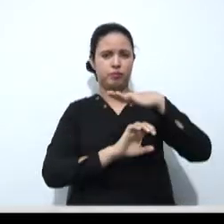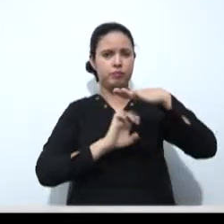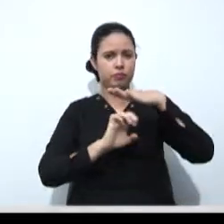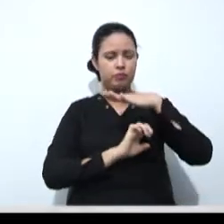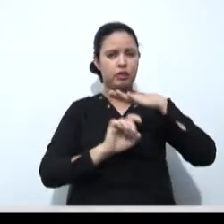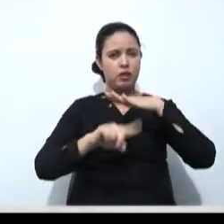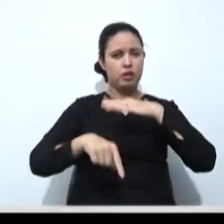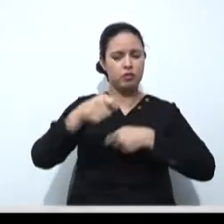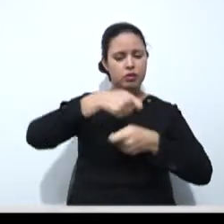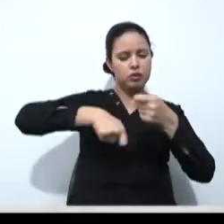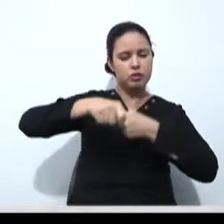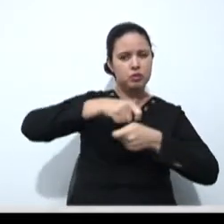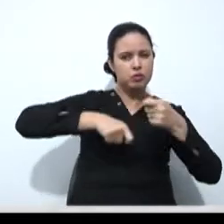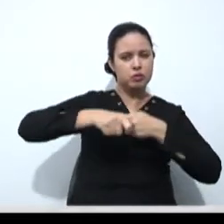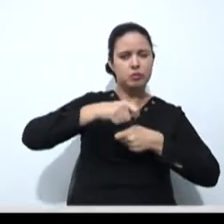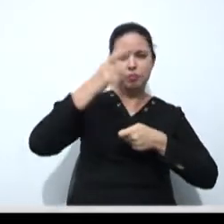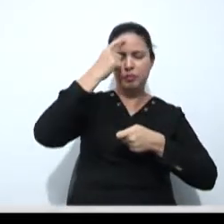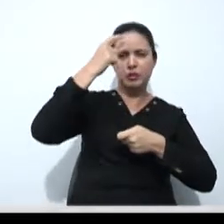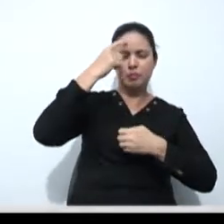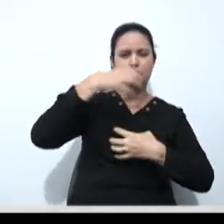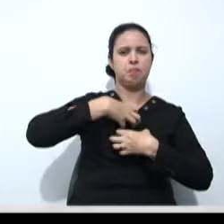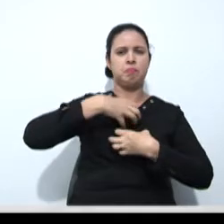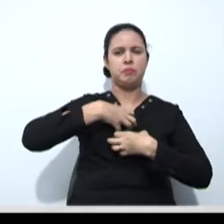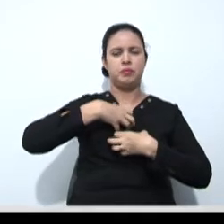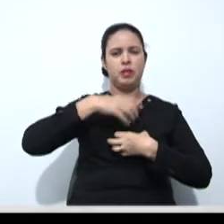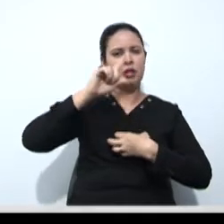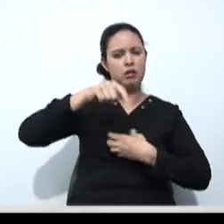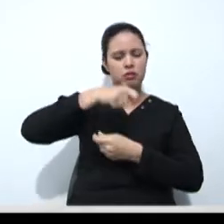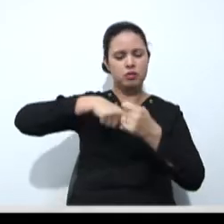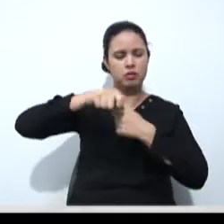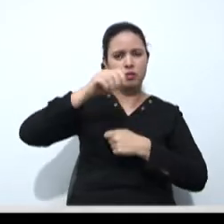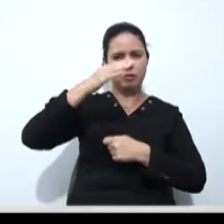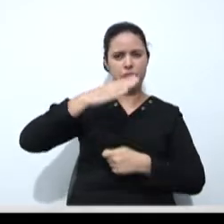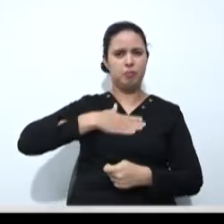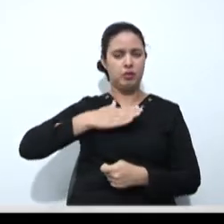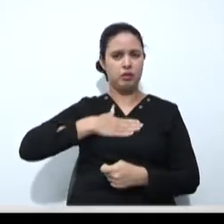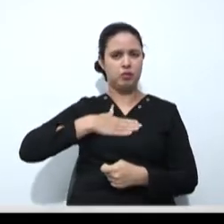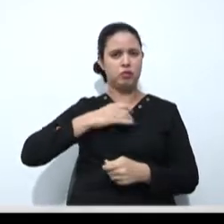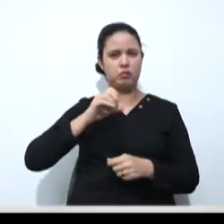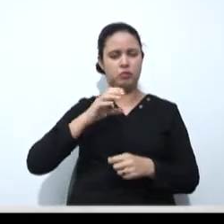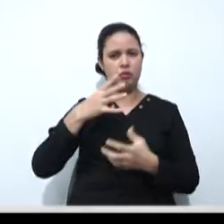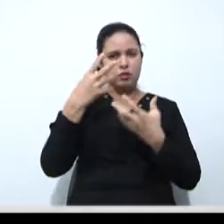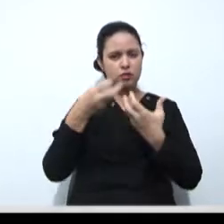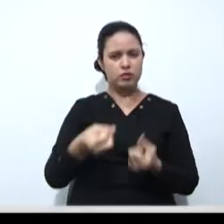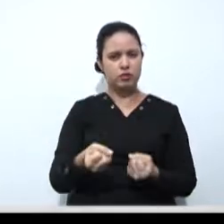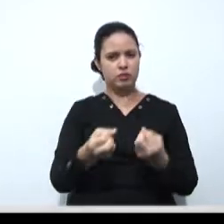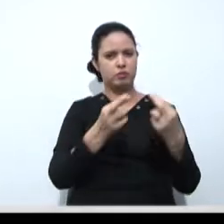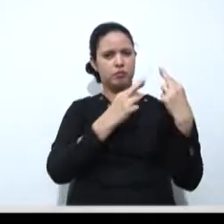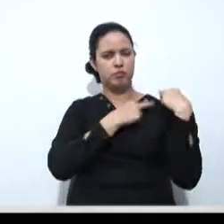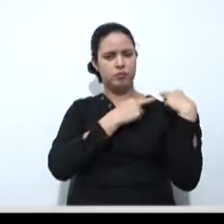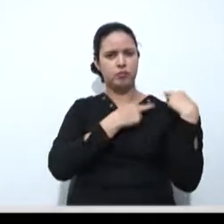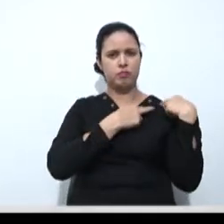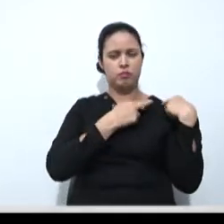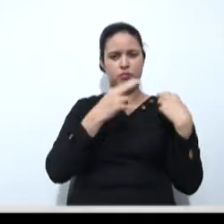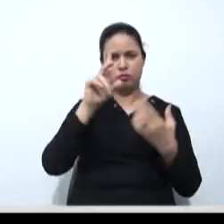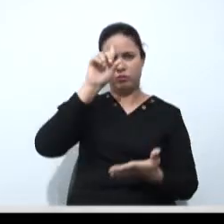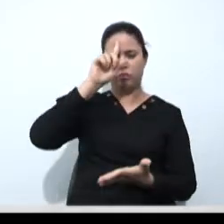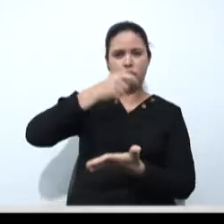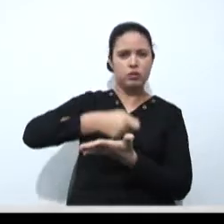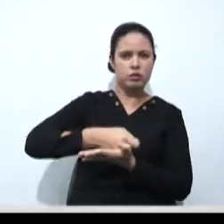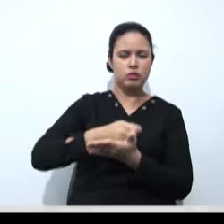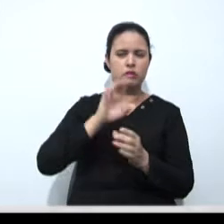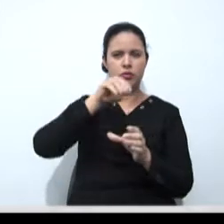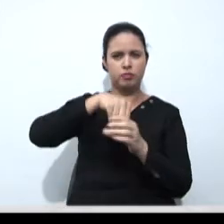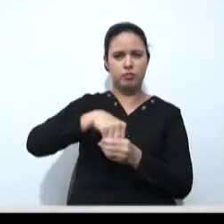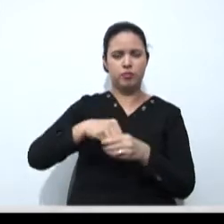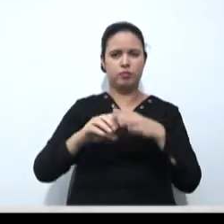se fosse seu. Como assim, professora? Ele assume responsabilidades por suas decisões nas